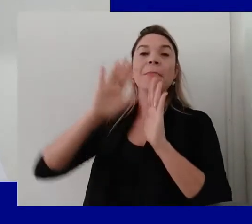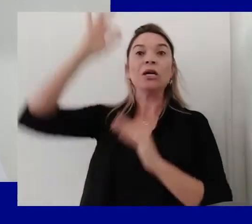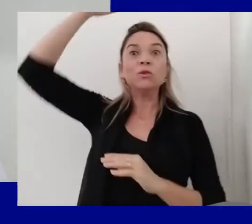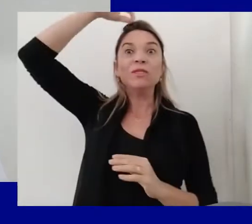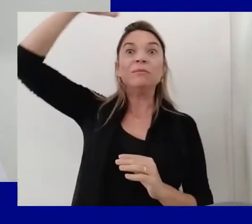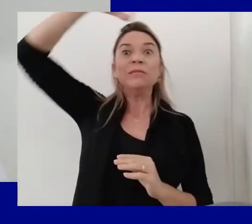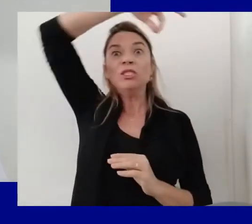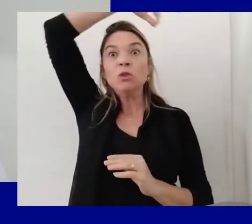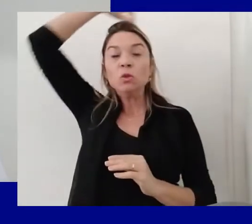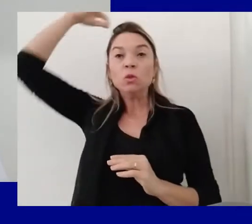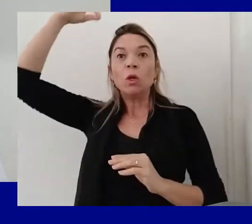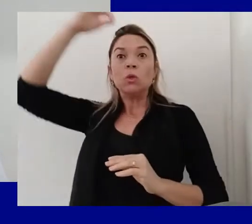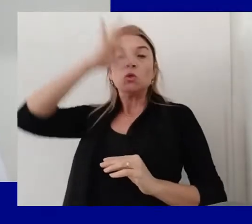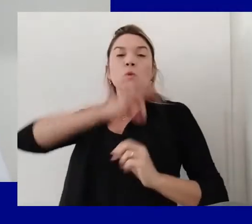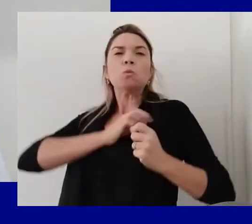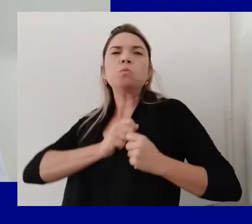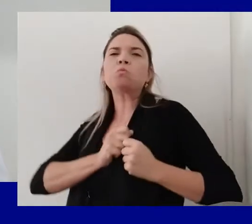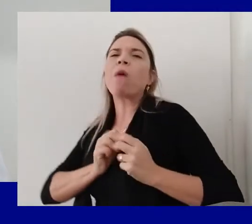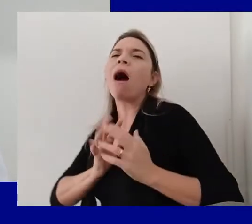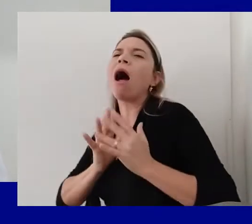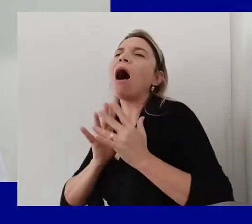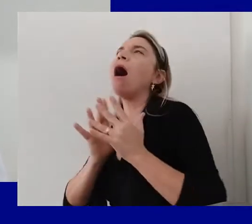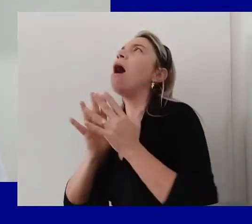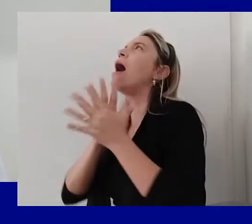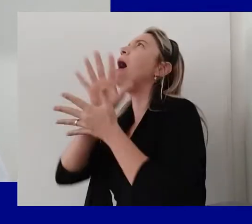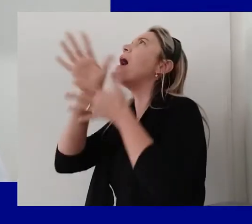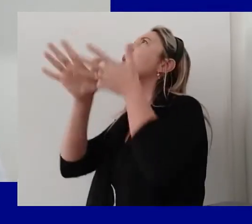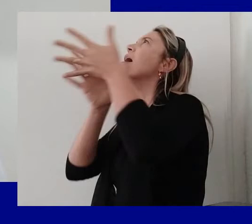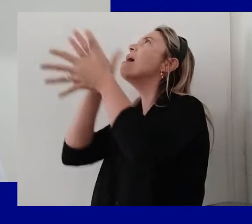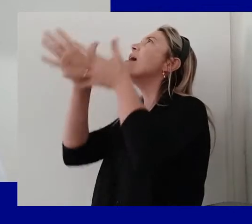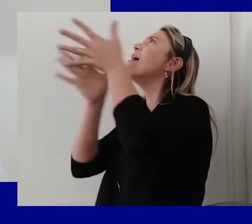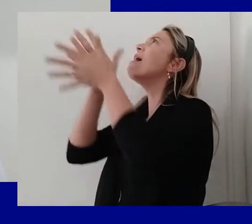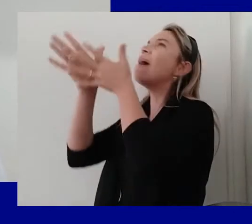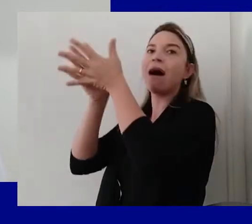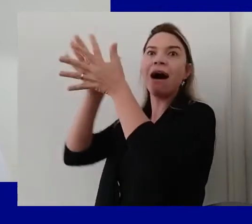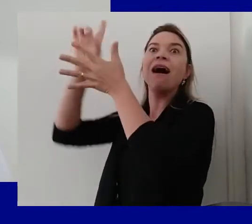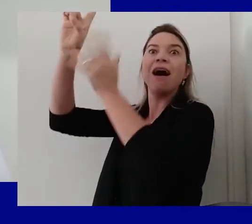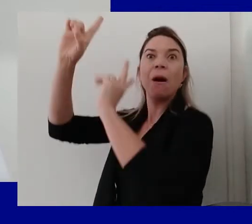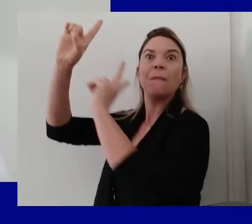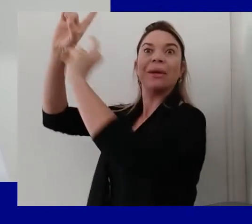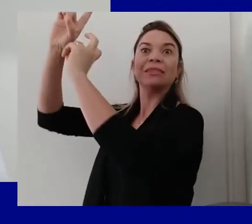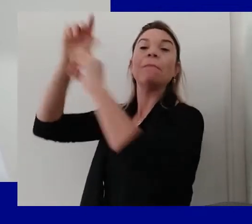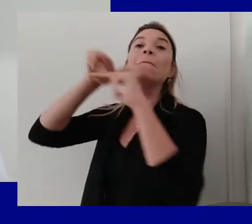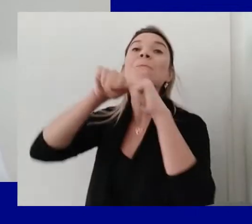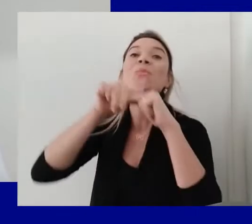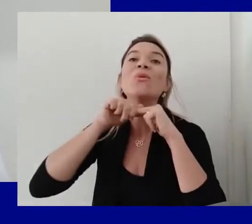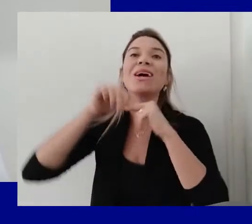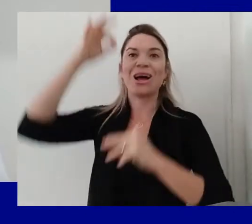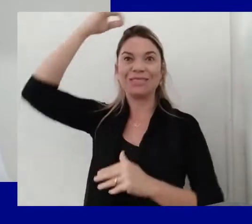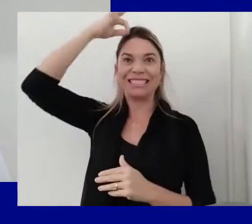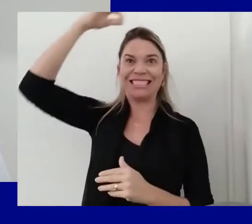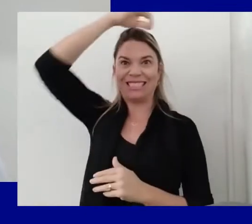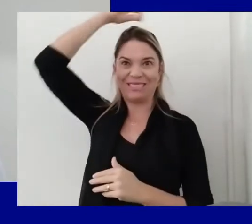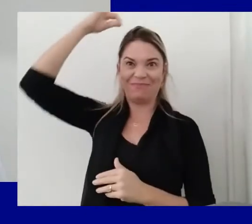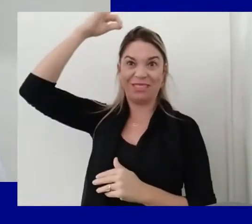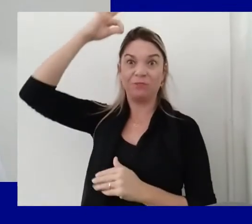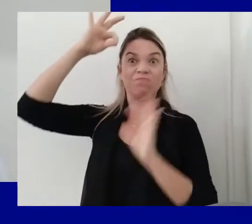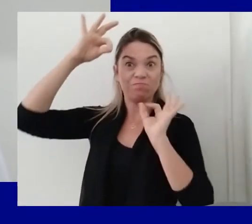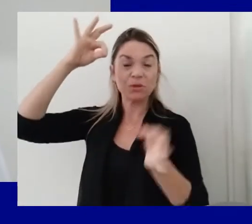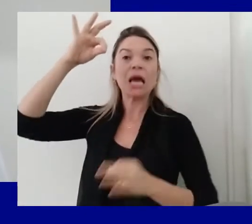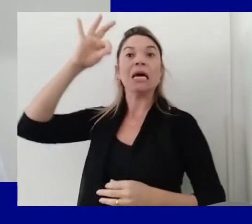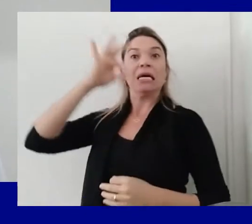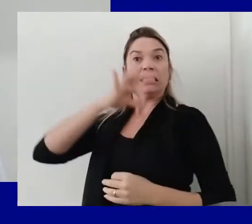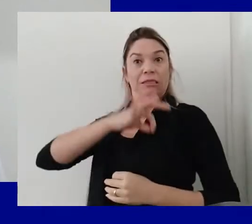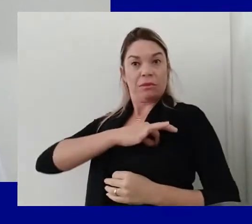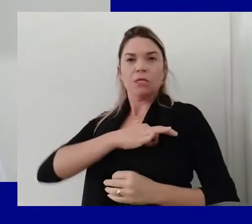em nós, entra em diálogo com o Deus Pai e traduz as nossas palavras,